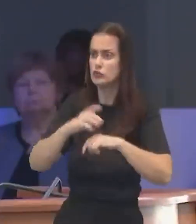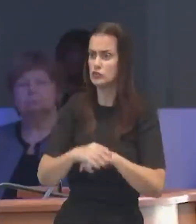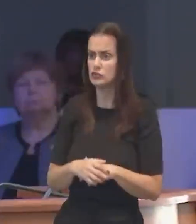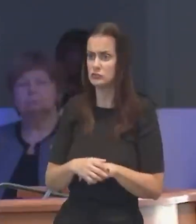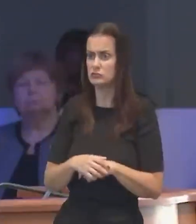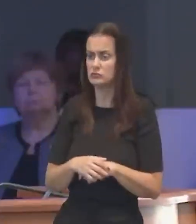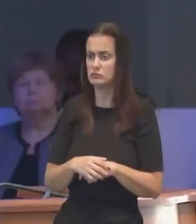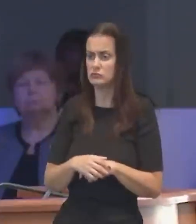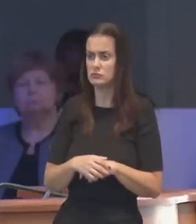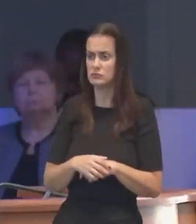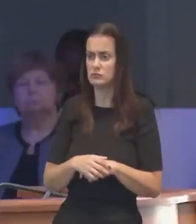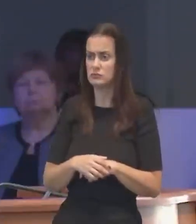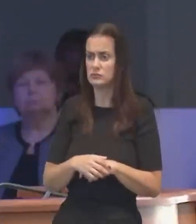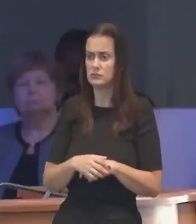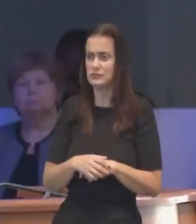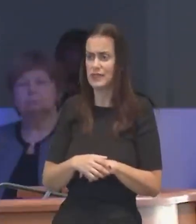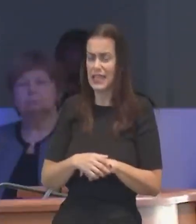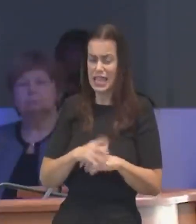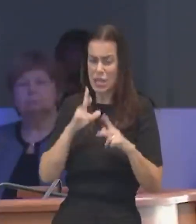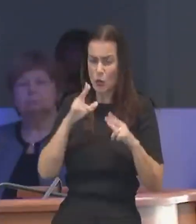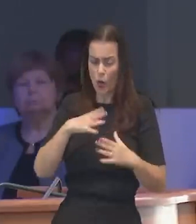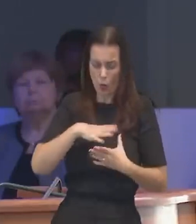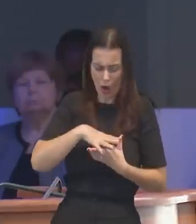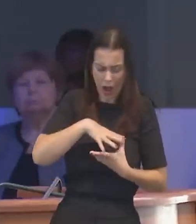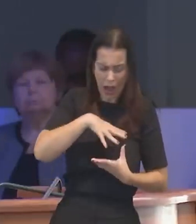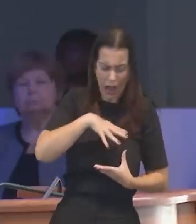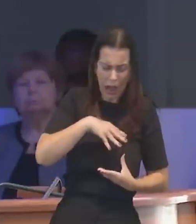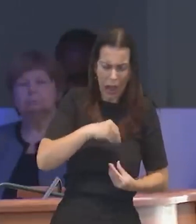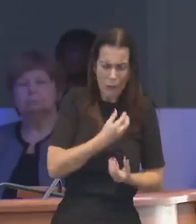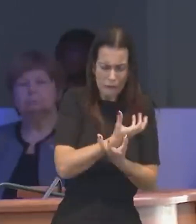a sede da sua alma?